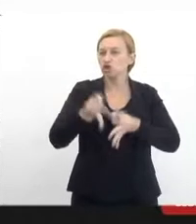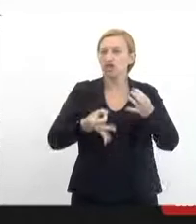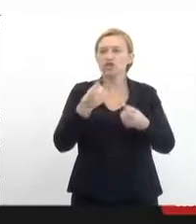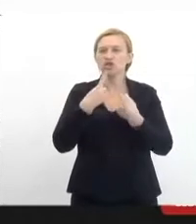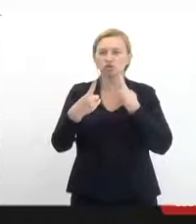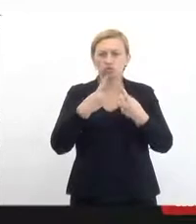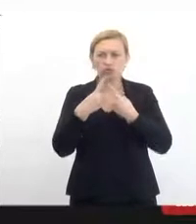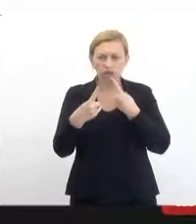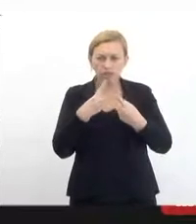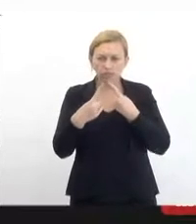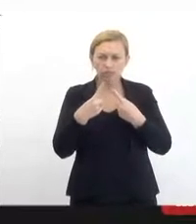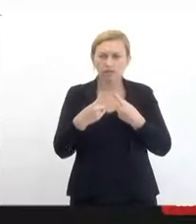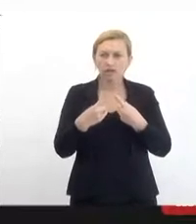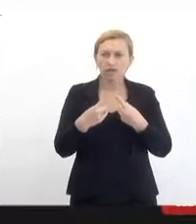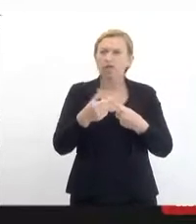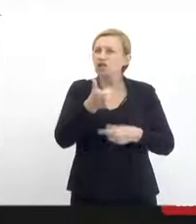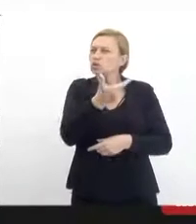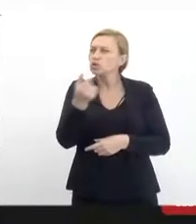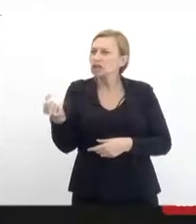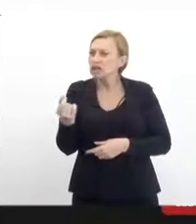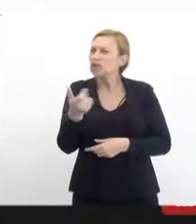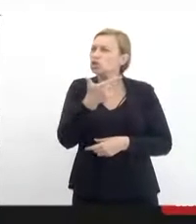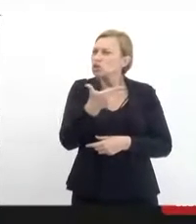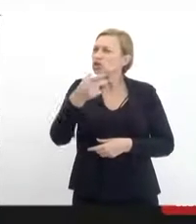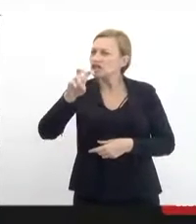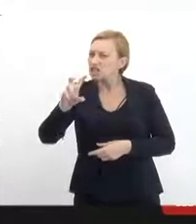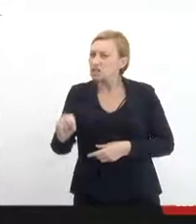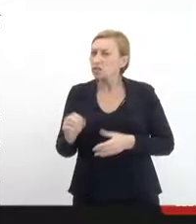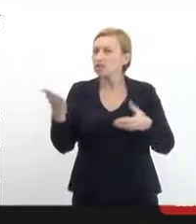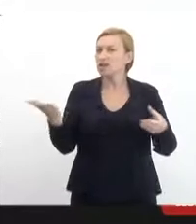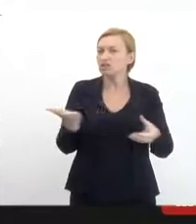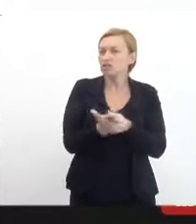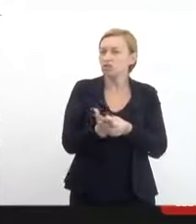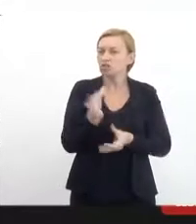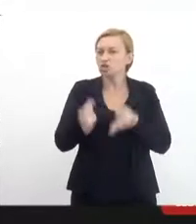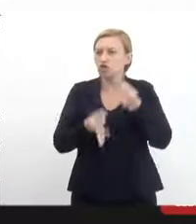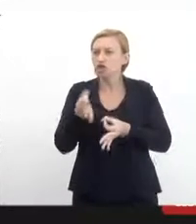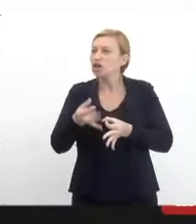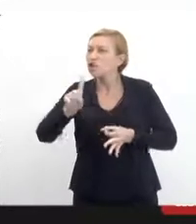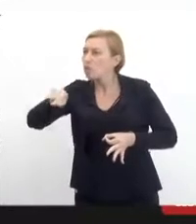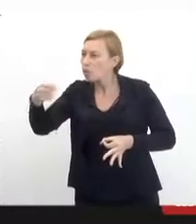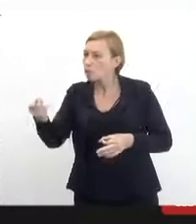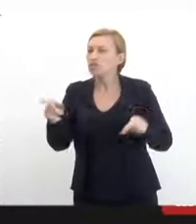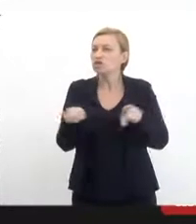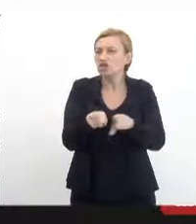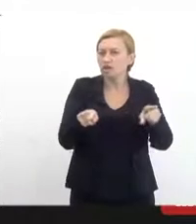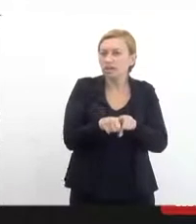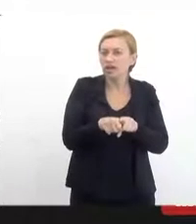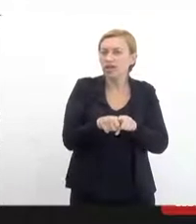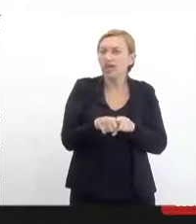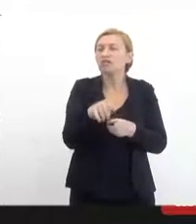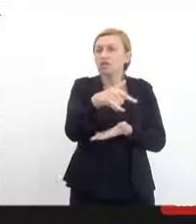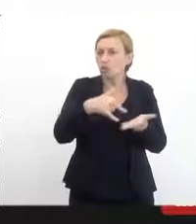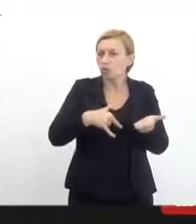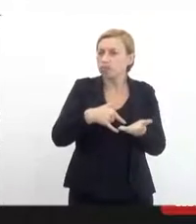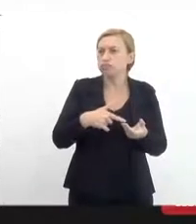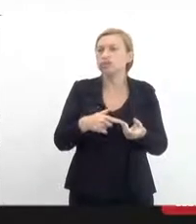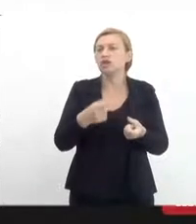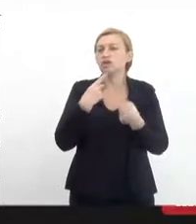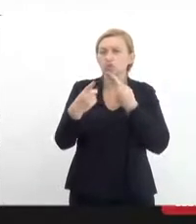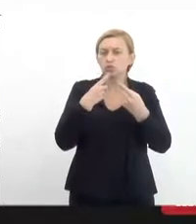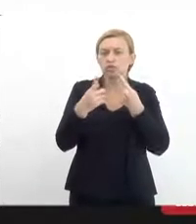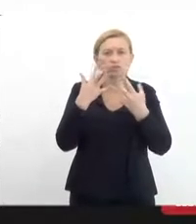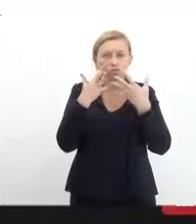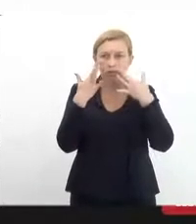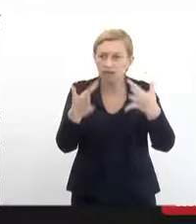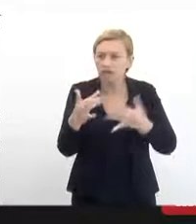discussão naquelas 250 ações judiciais. Nós temos outras teses em discussão, não chamei